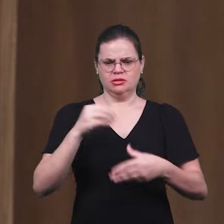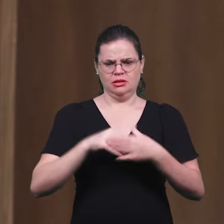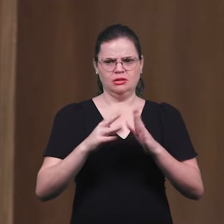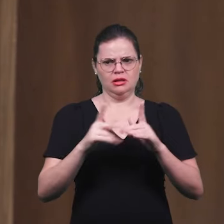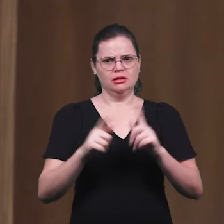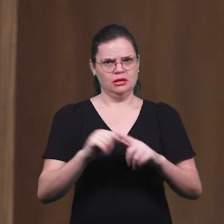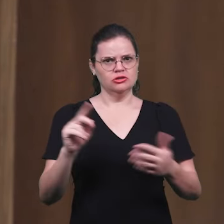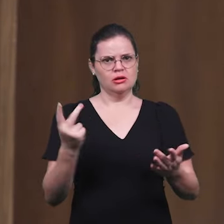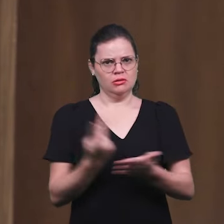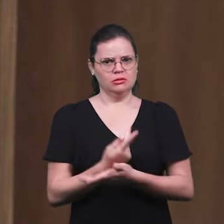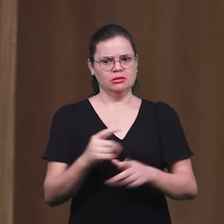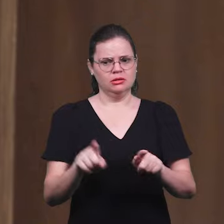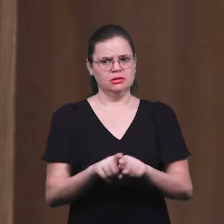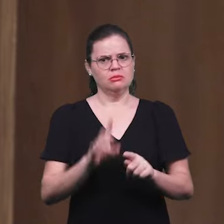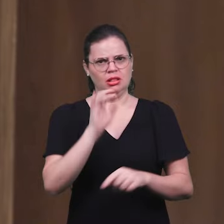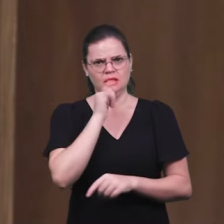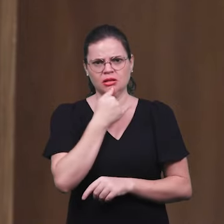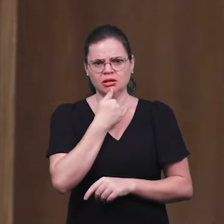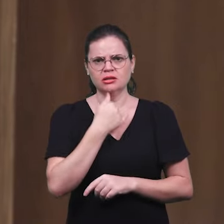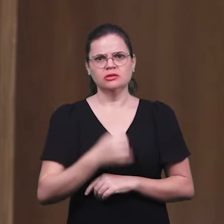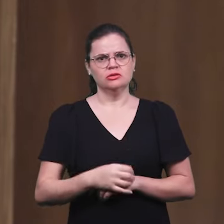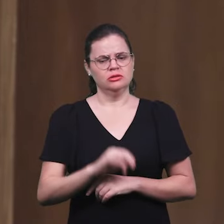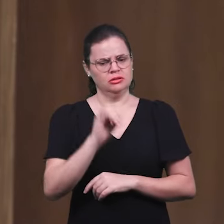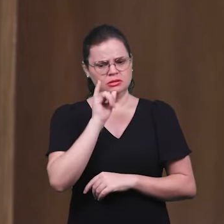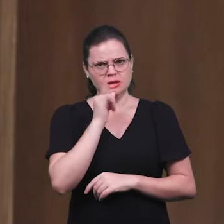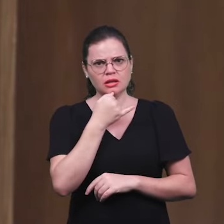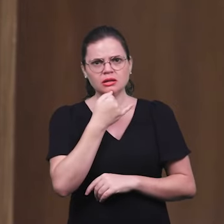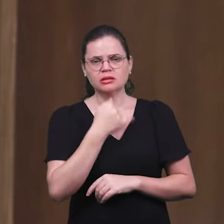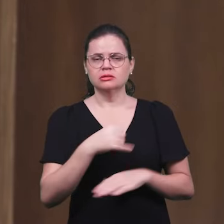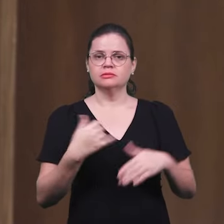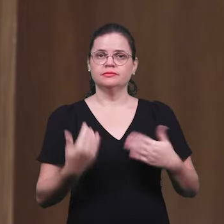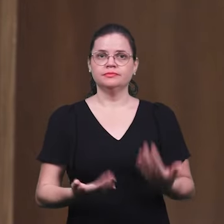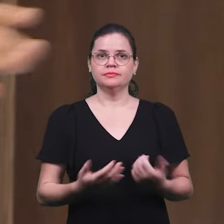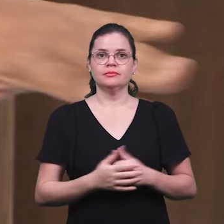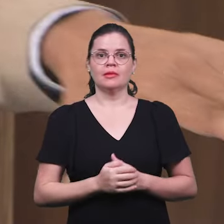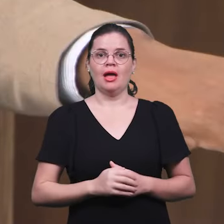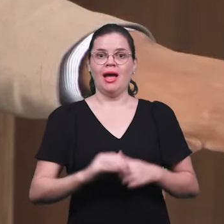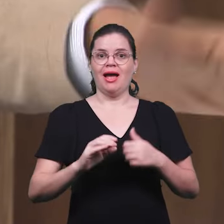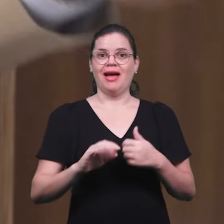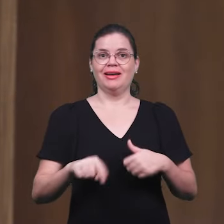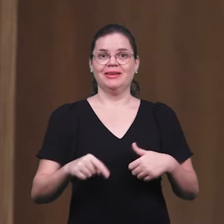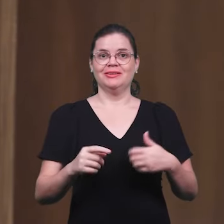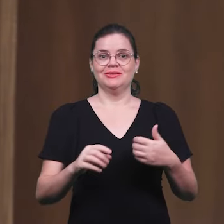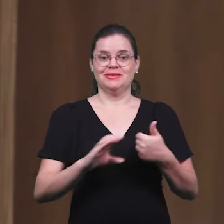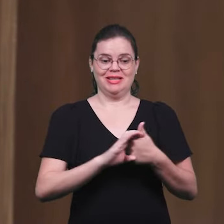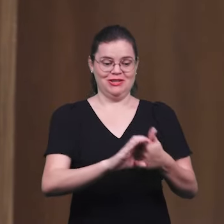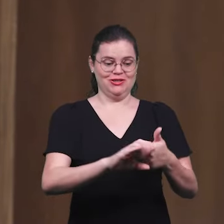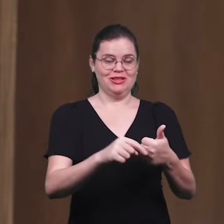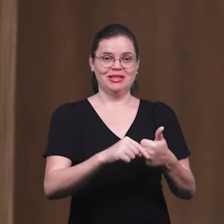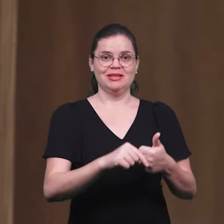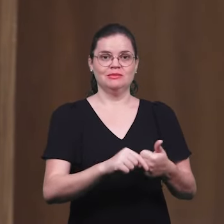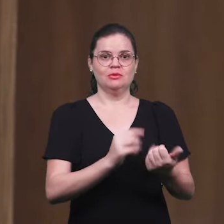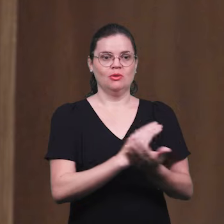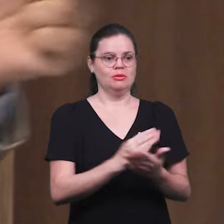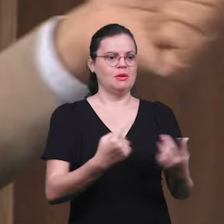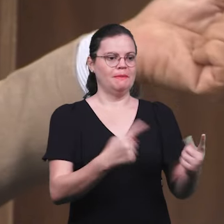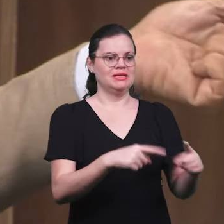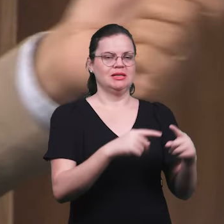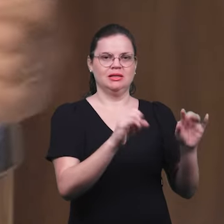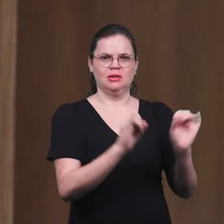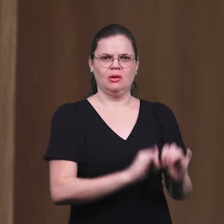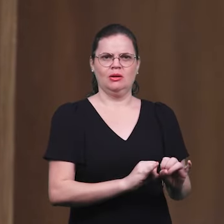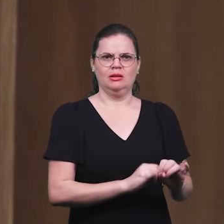esse tipo de coisa. É triste, né? Mas Então o cristianismo passou a perseguir agora os perseguir. E o que